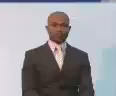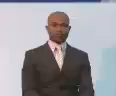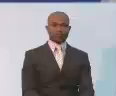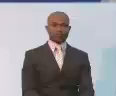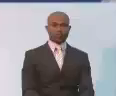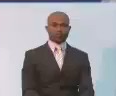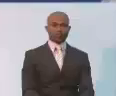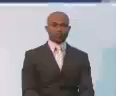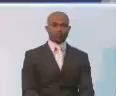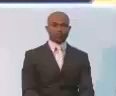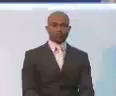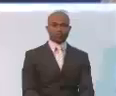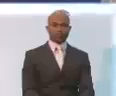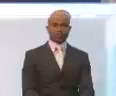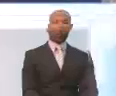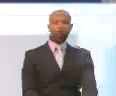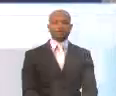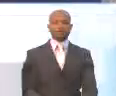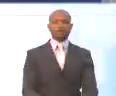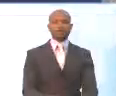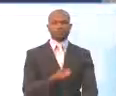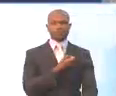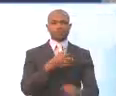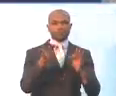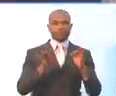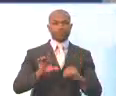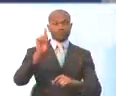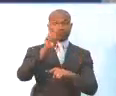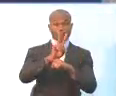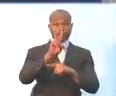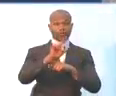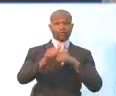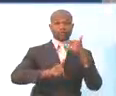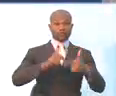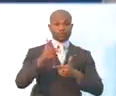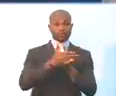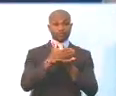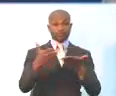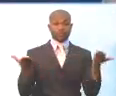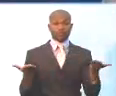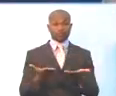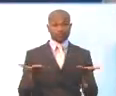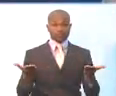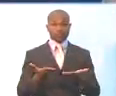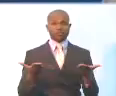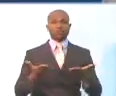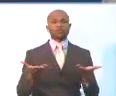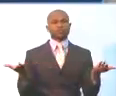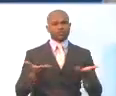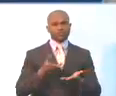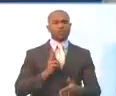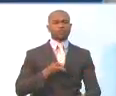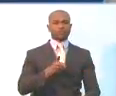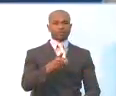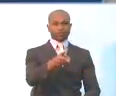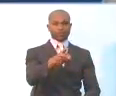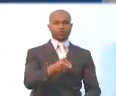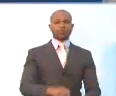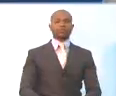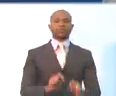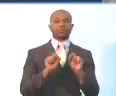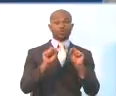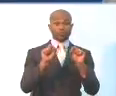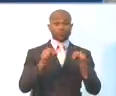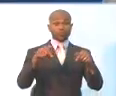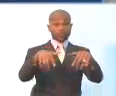Obrigado. Todos. A número legal sobre a proteção de Deus, iniciamos os nossos trabalhos. Daremos prosseguimento com